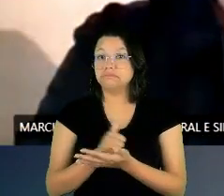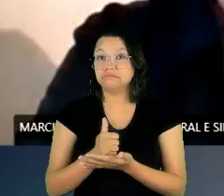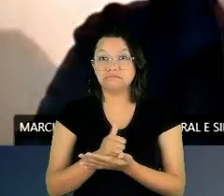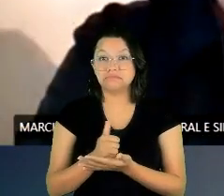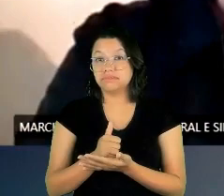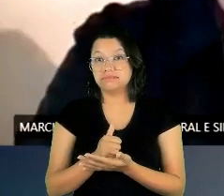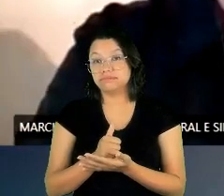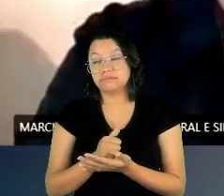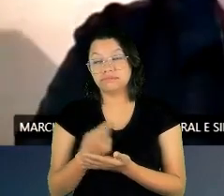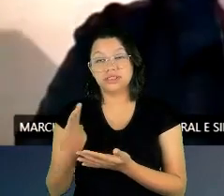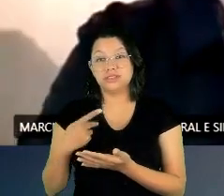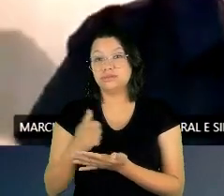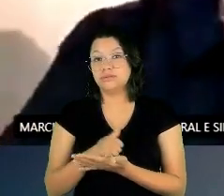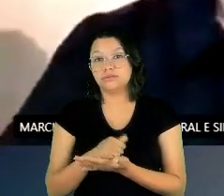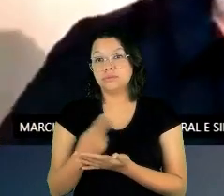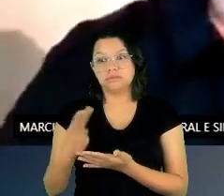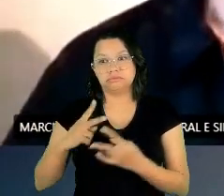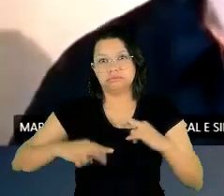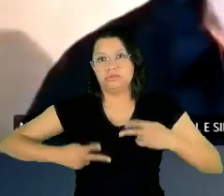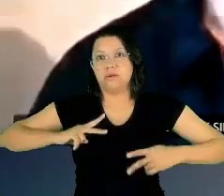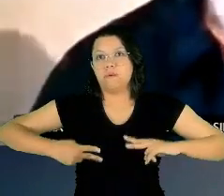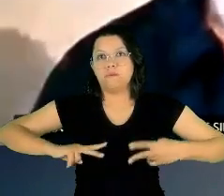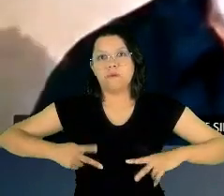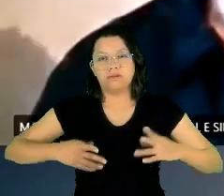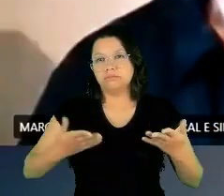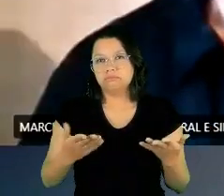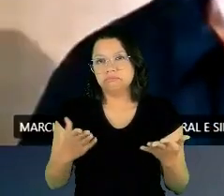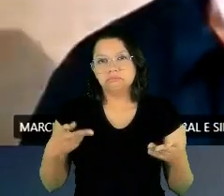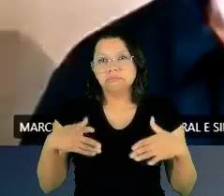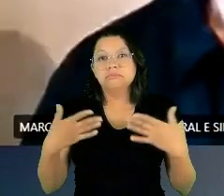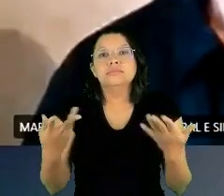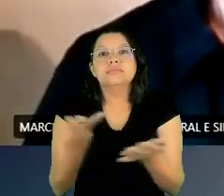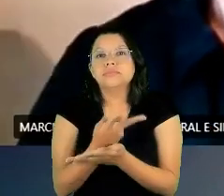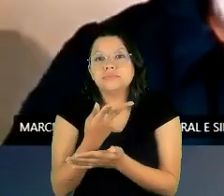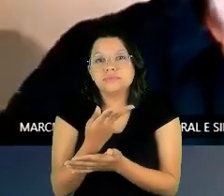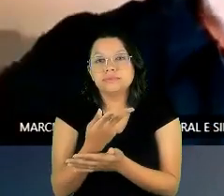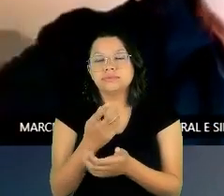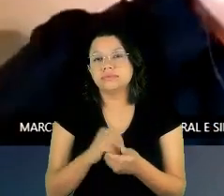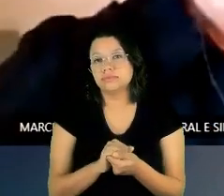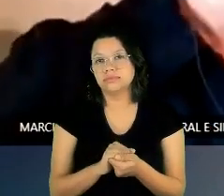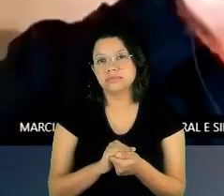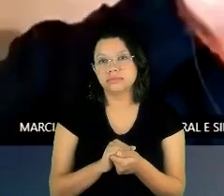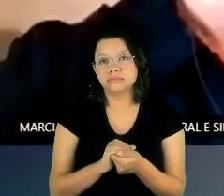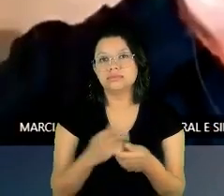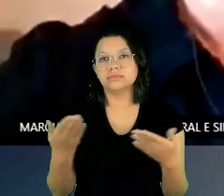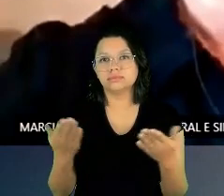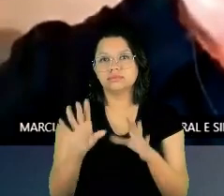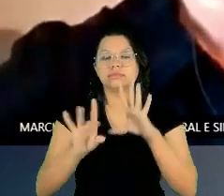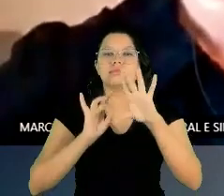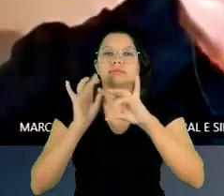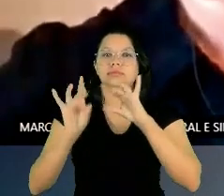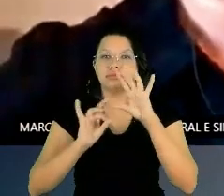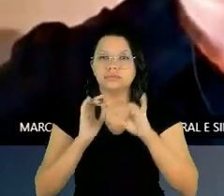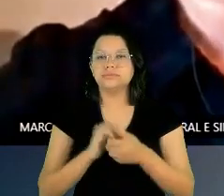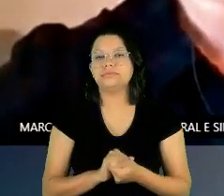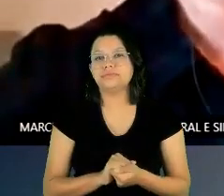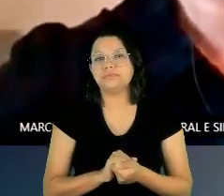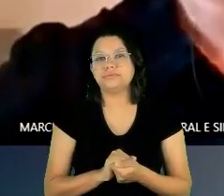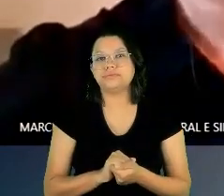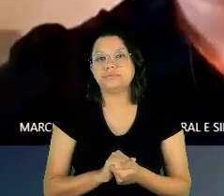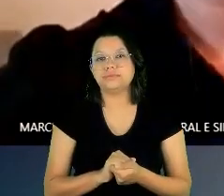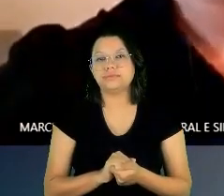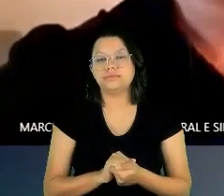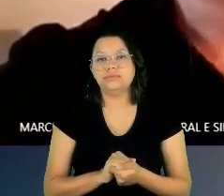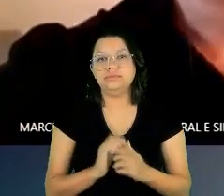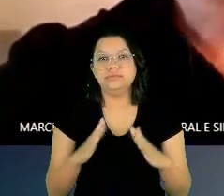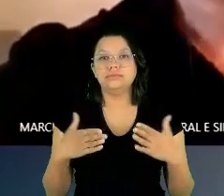a gente não controla isso, né? A gente não controla os nossos hormônios, quando é que vão acontecer essas